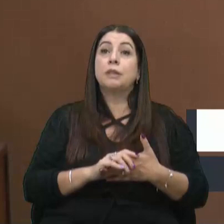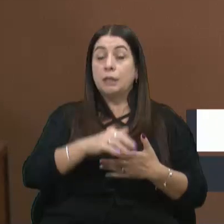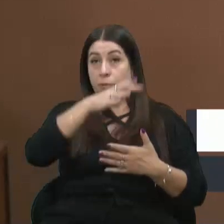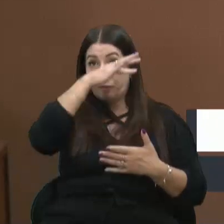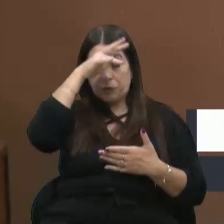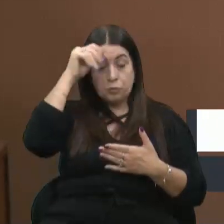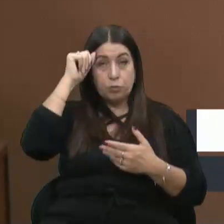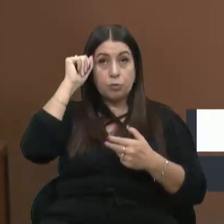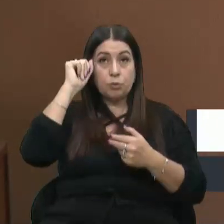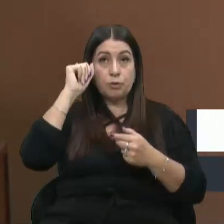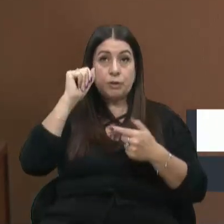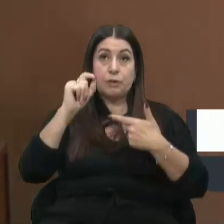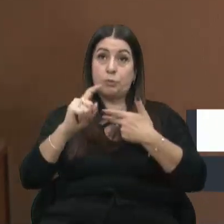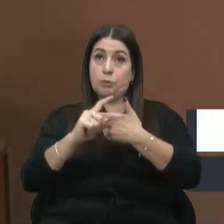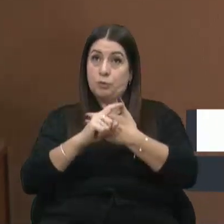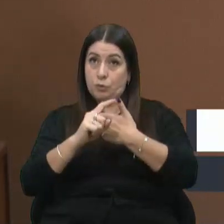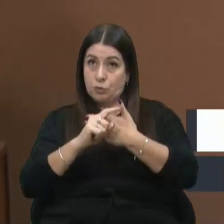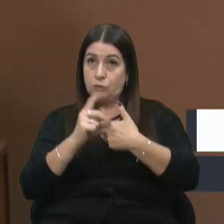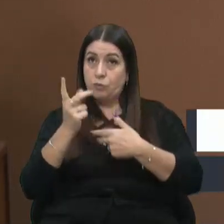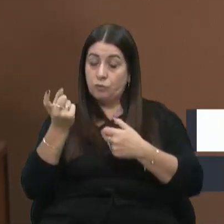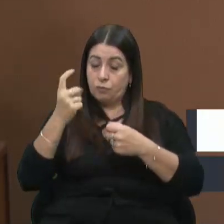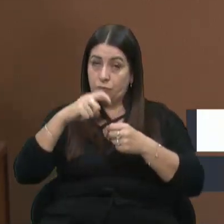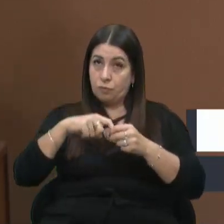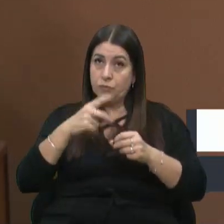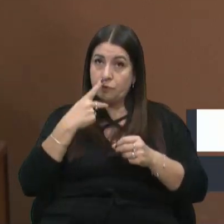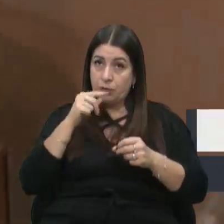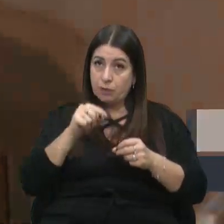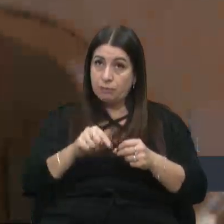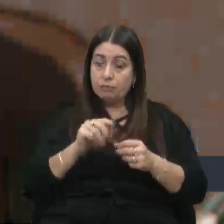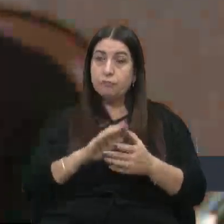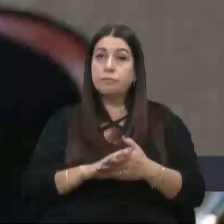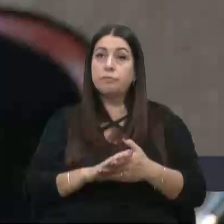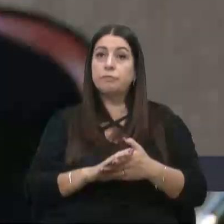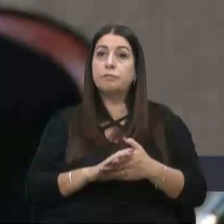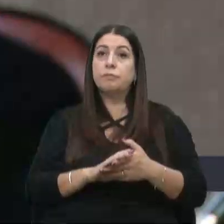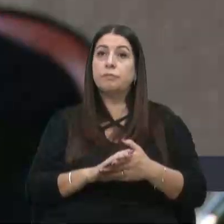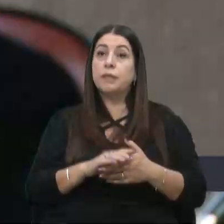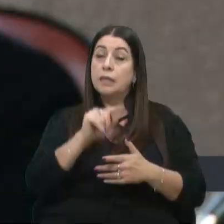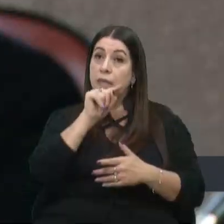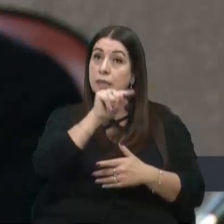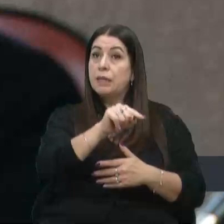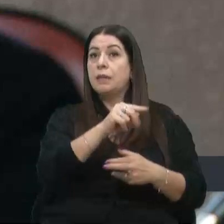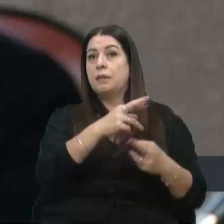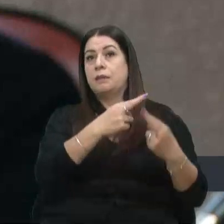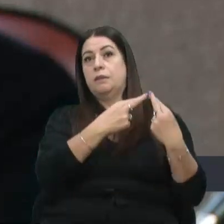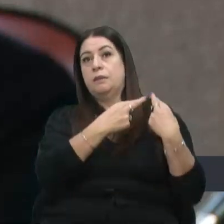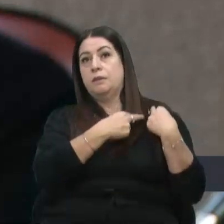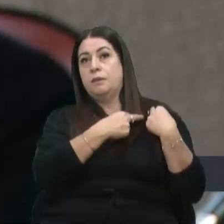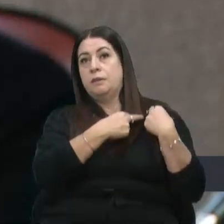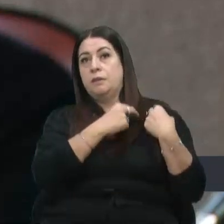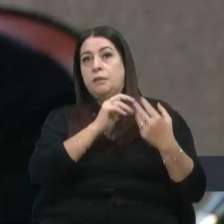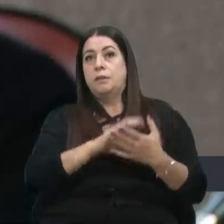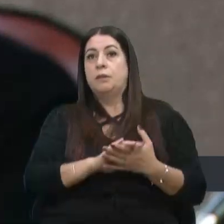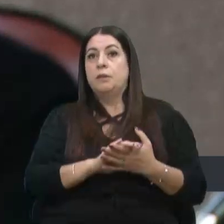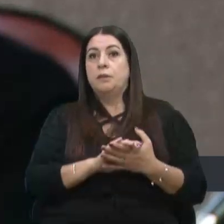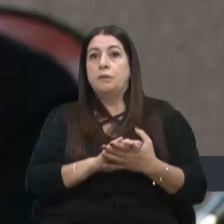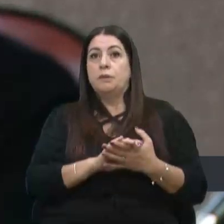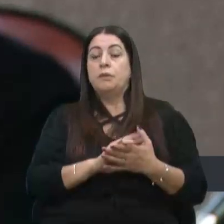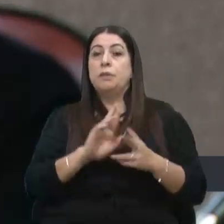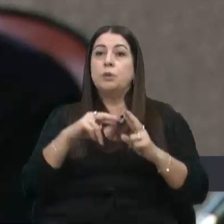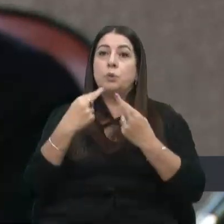Poder Executivo volta aqui a colocar ele tem a responsabilidade de